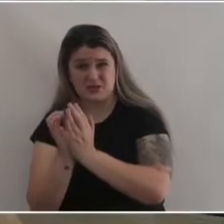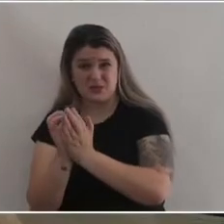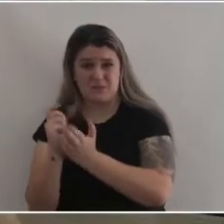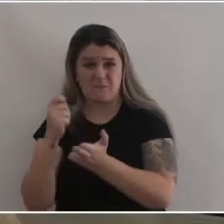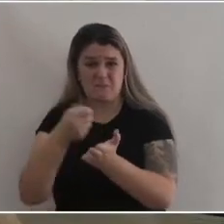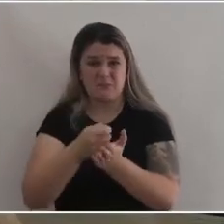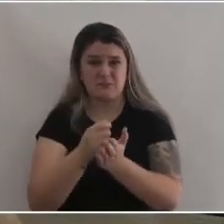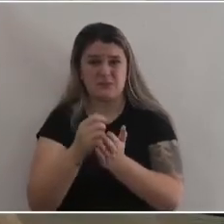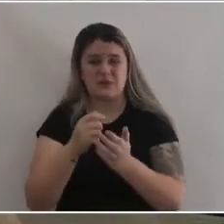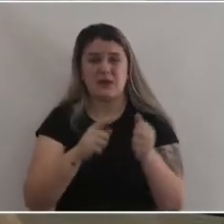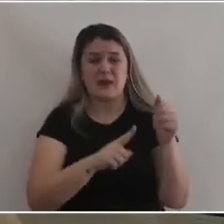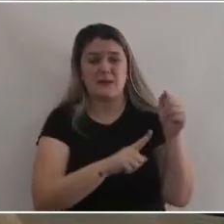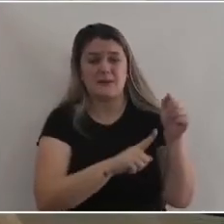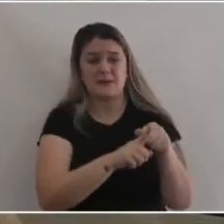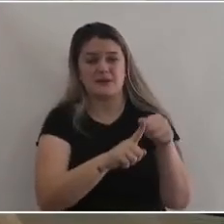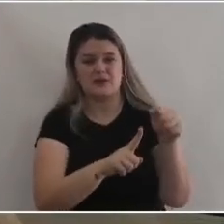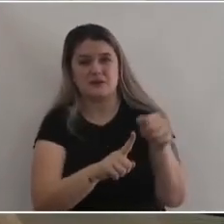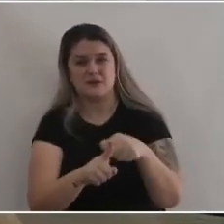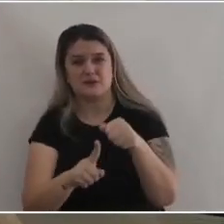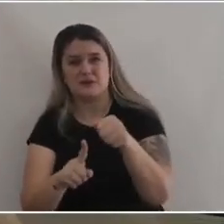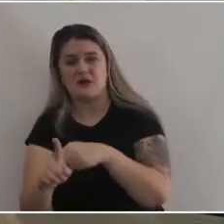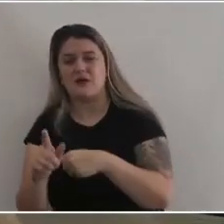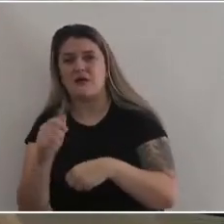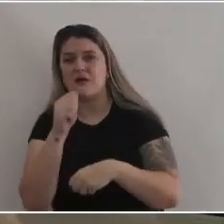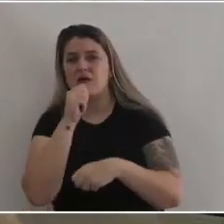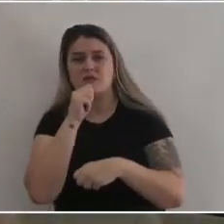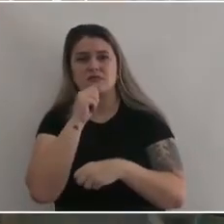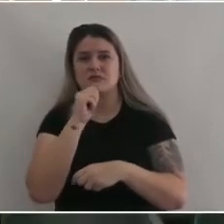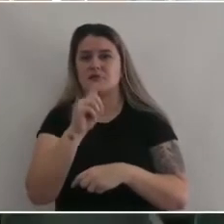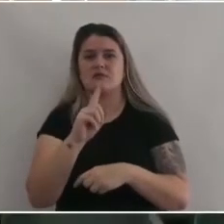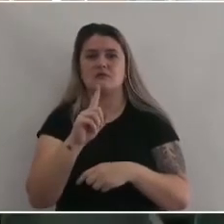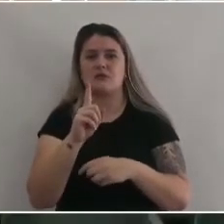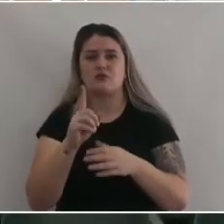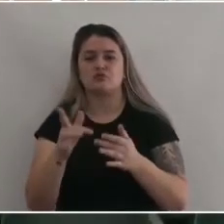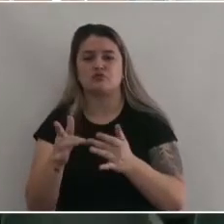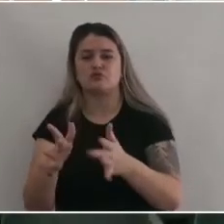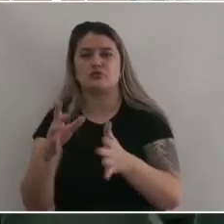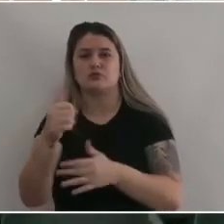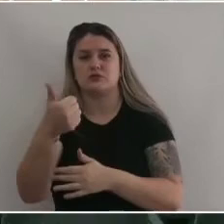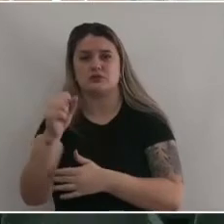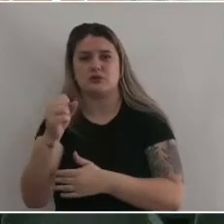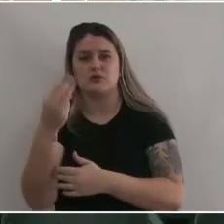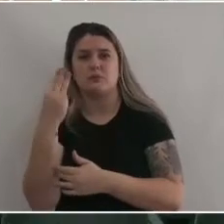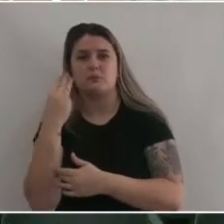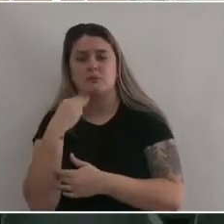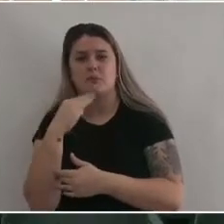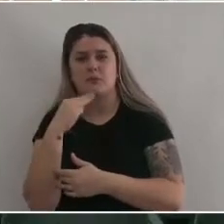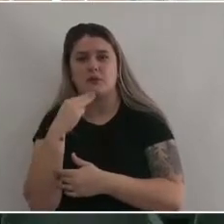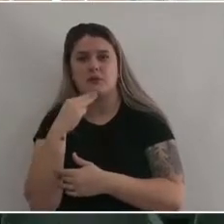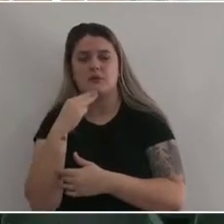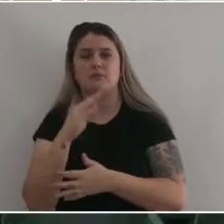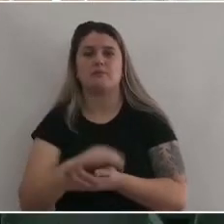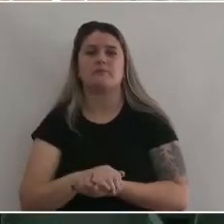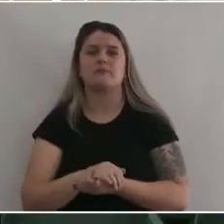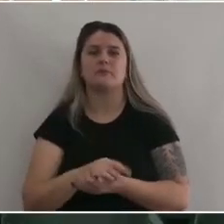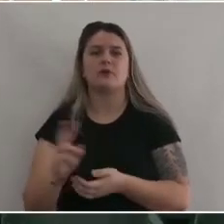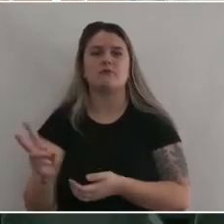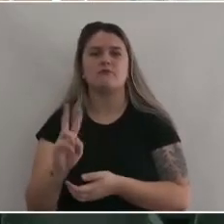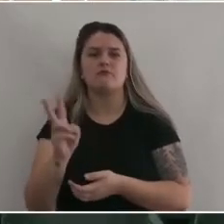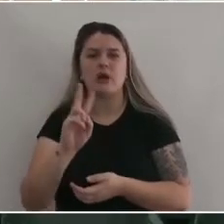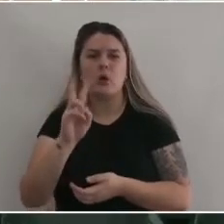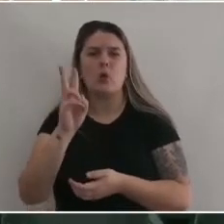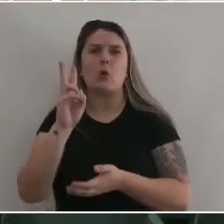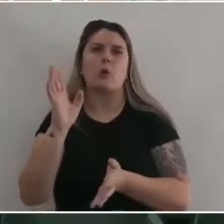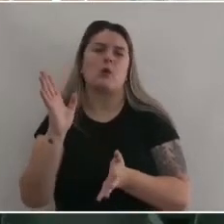Então está em parcelas aqui? Não foi liberado os 18 milhões. Ele é liberado em parcelas. O valor